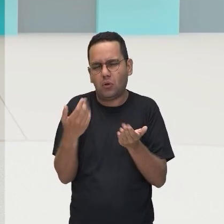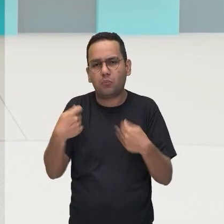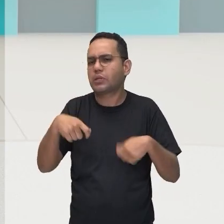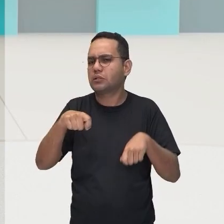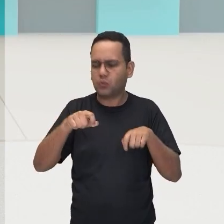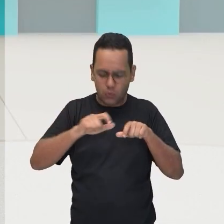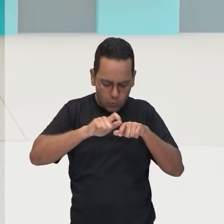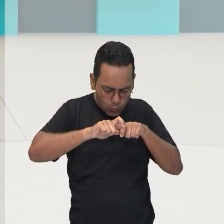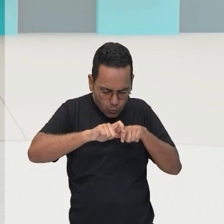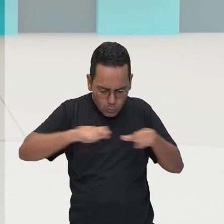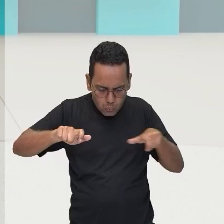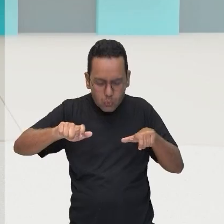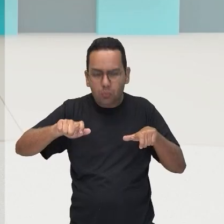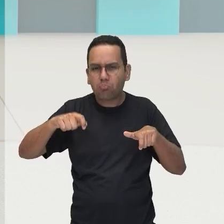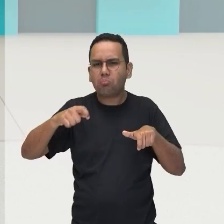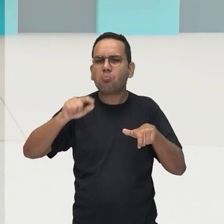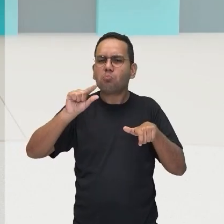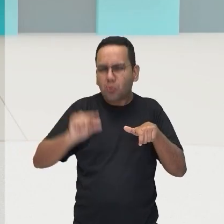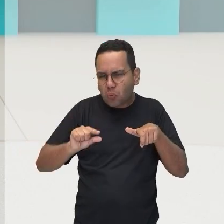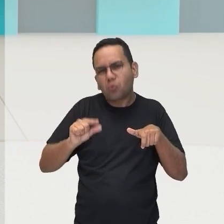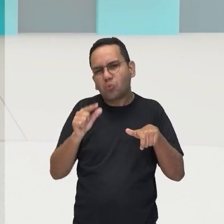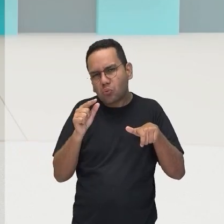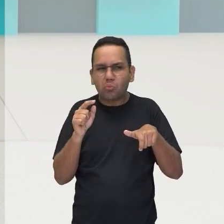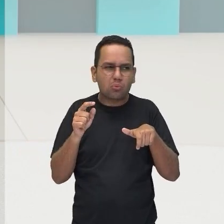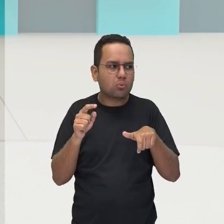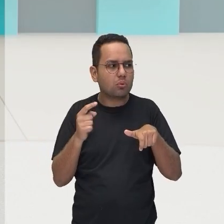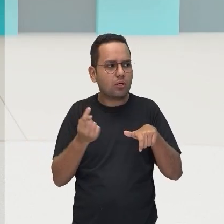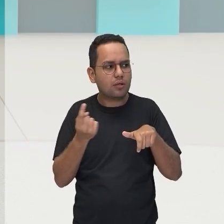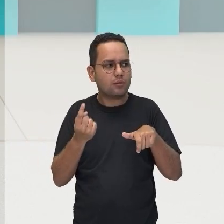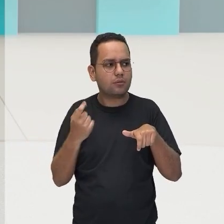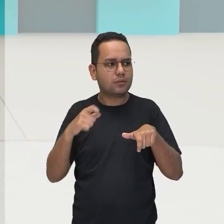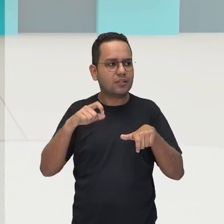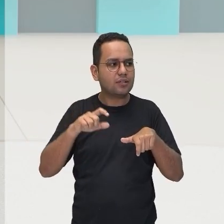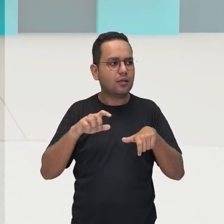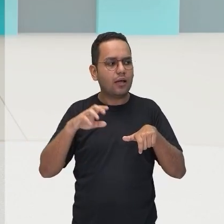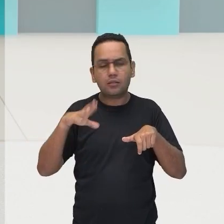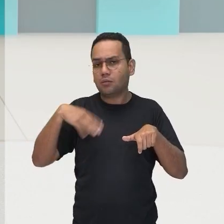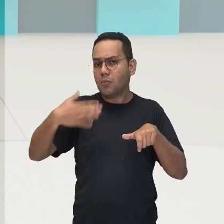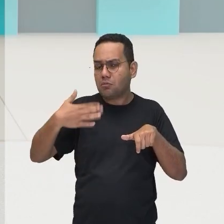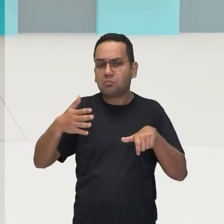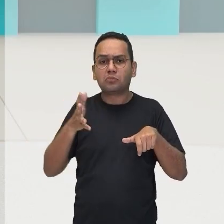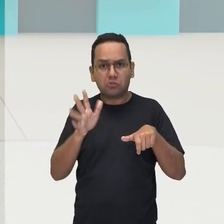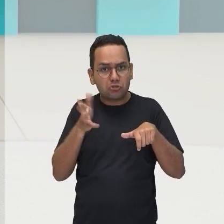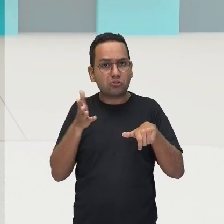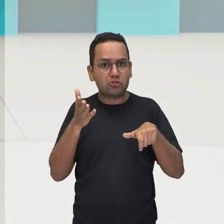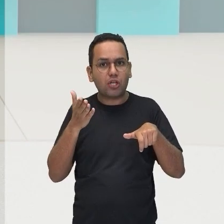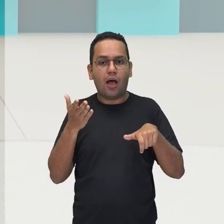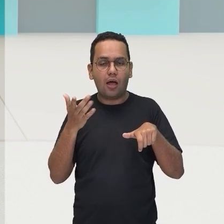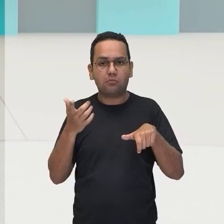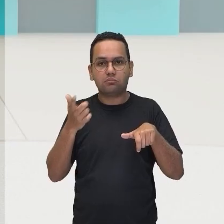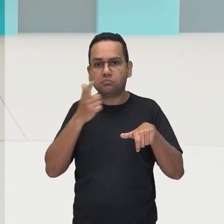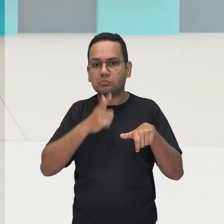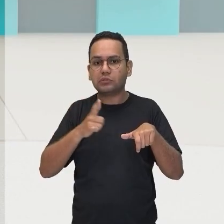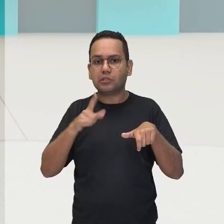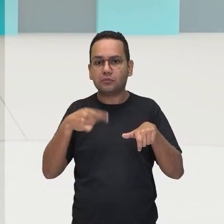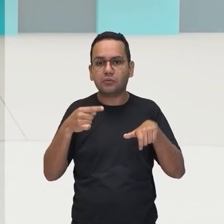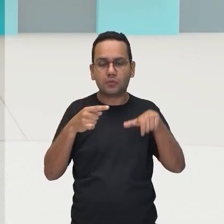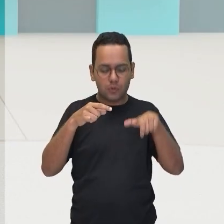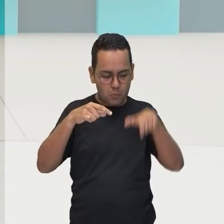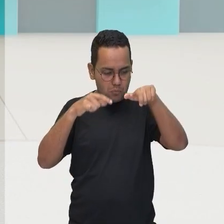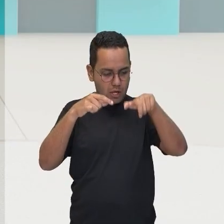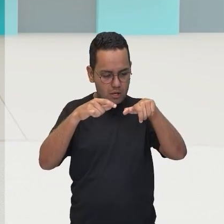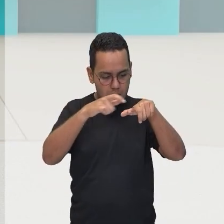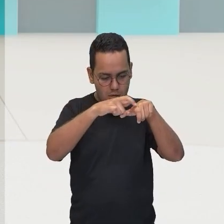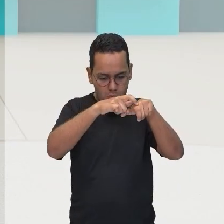nessa atividade, vai aumentando essa altura e você vai passando a não apenas se equilibrar, mas também a